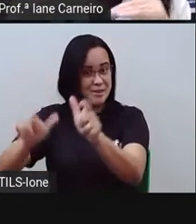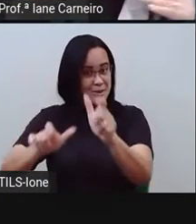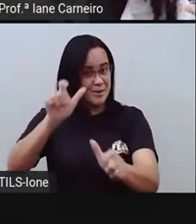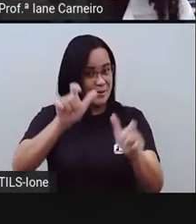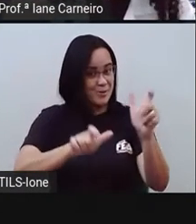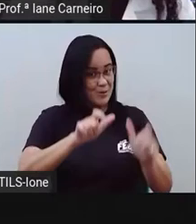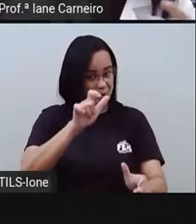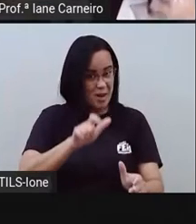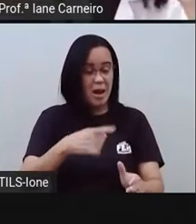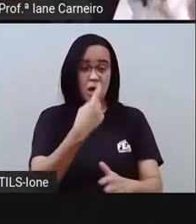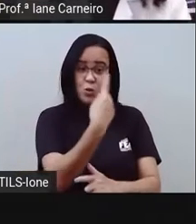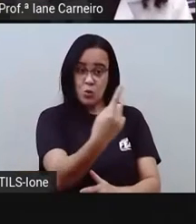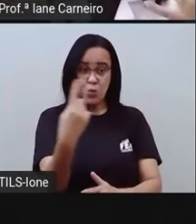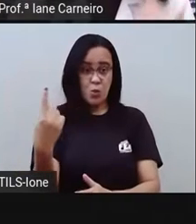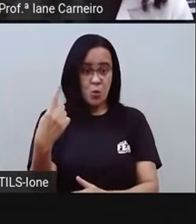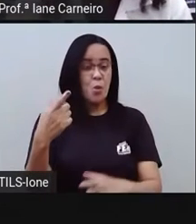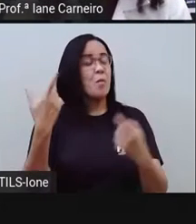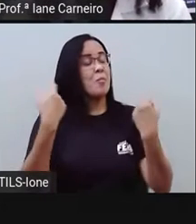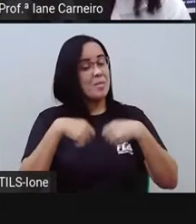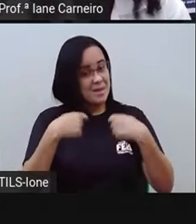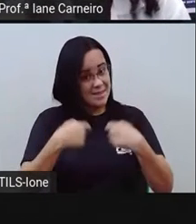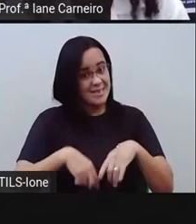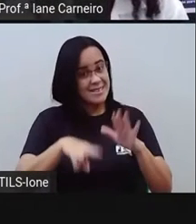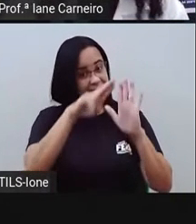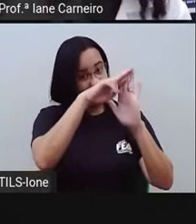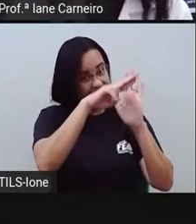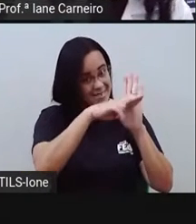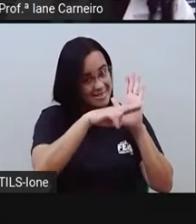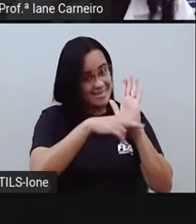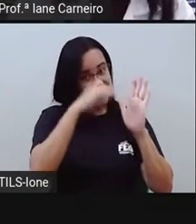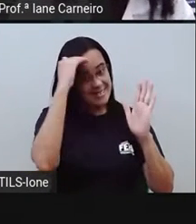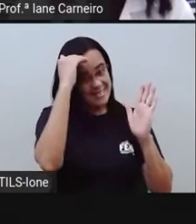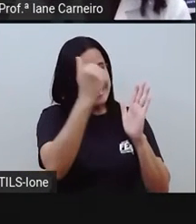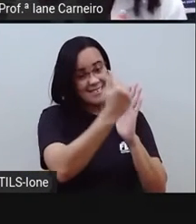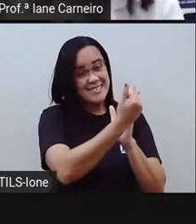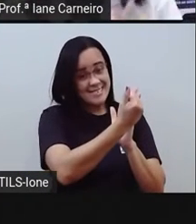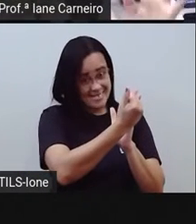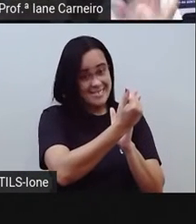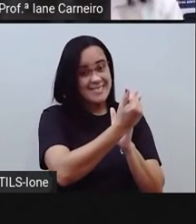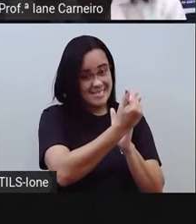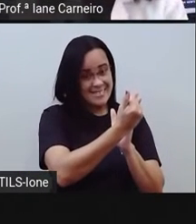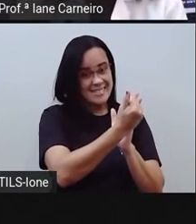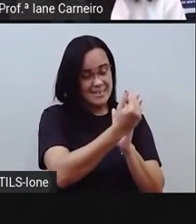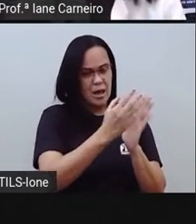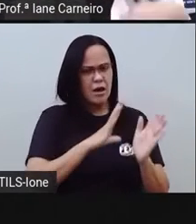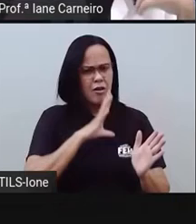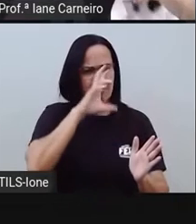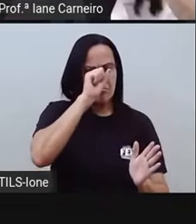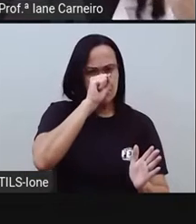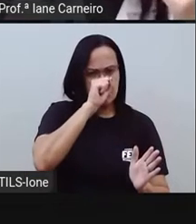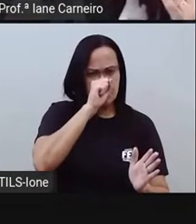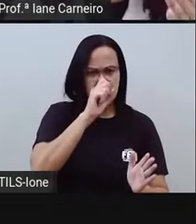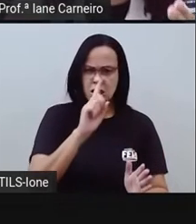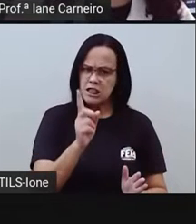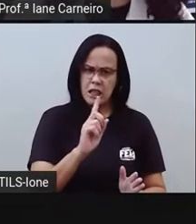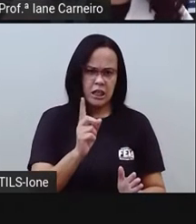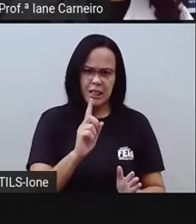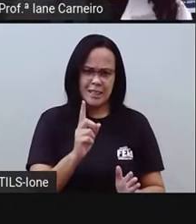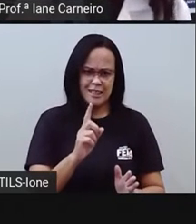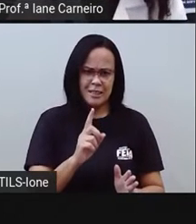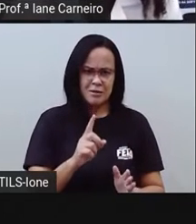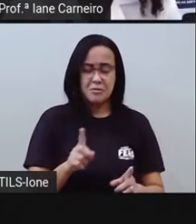todo mundo precisa aprender a respeitar essas regras, né? Para não passar dos limites, não fazer uma